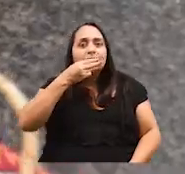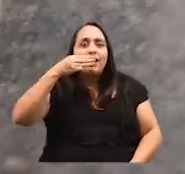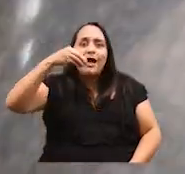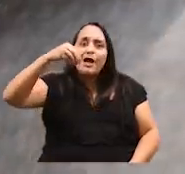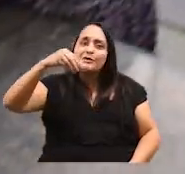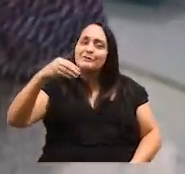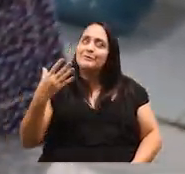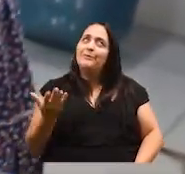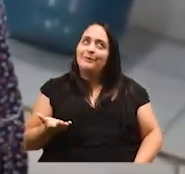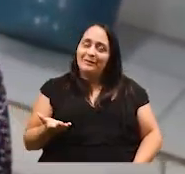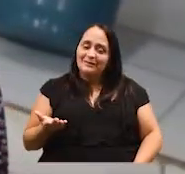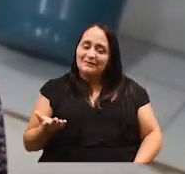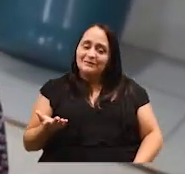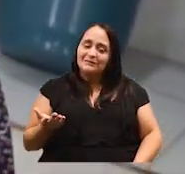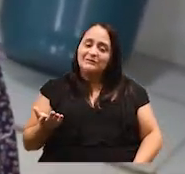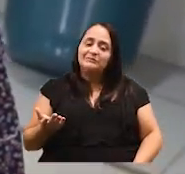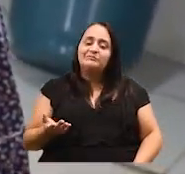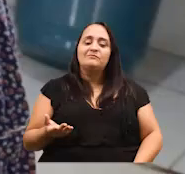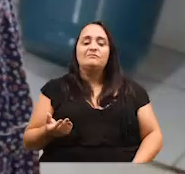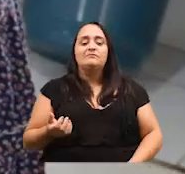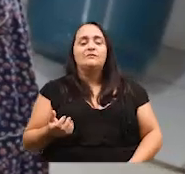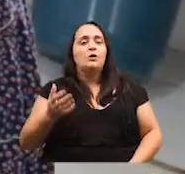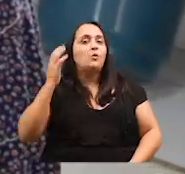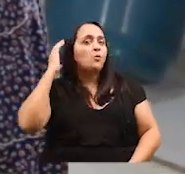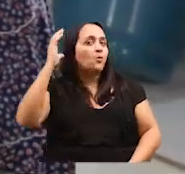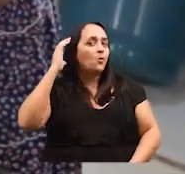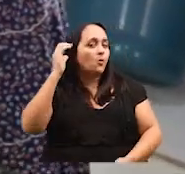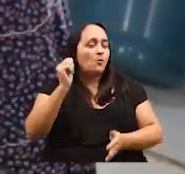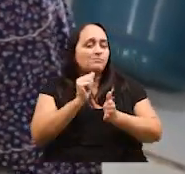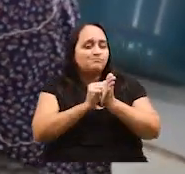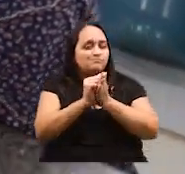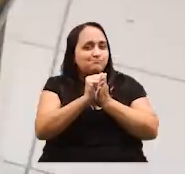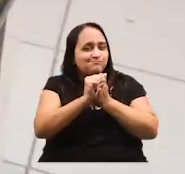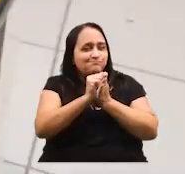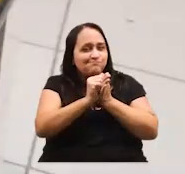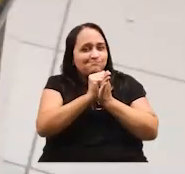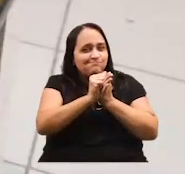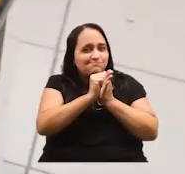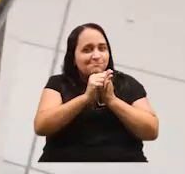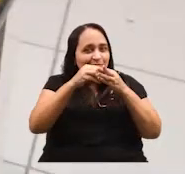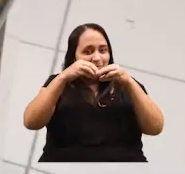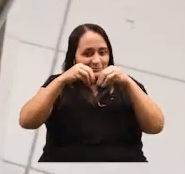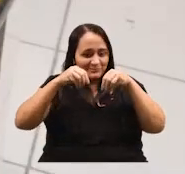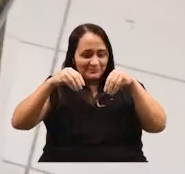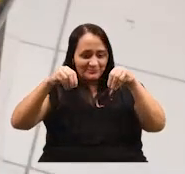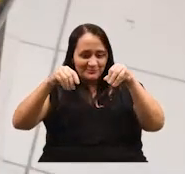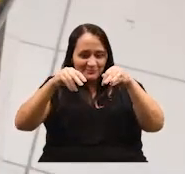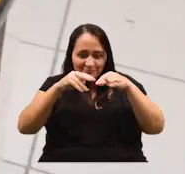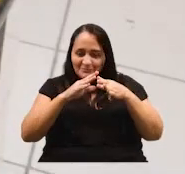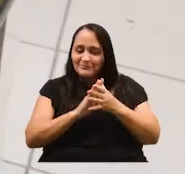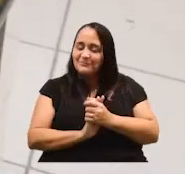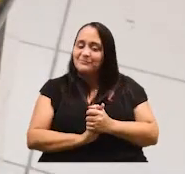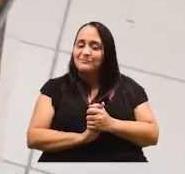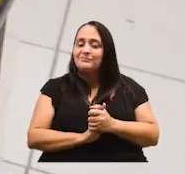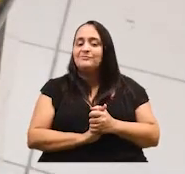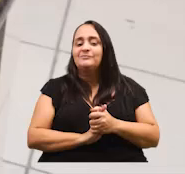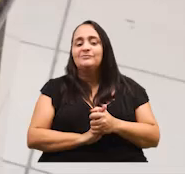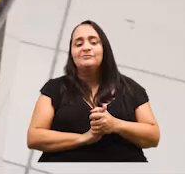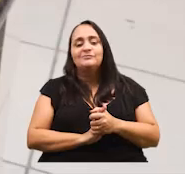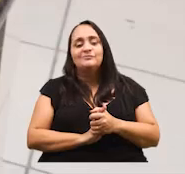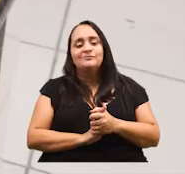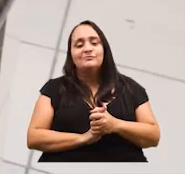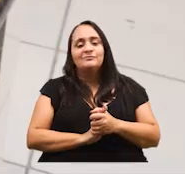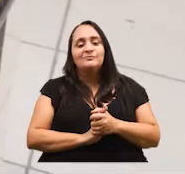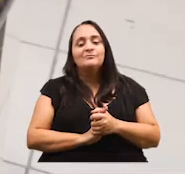ingrediente, o coco ralado. Outro ingrediente. Leite